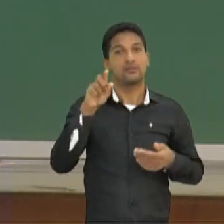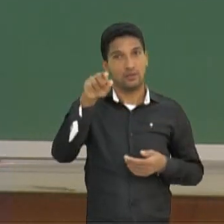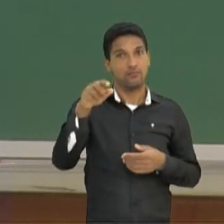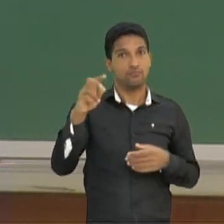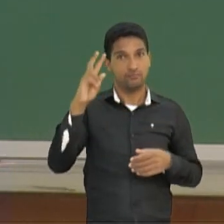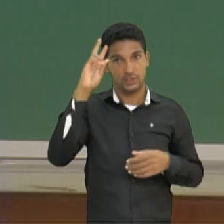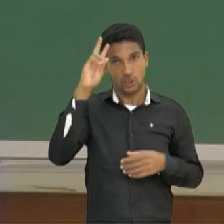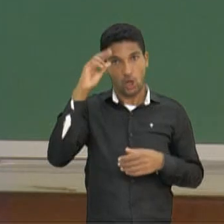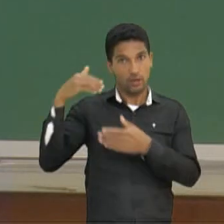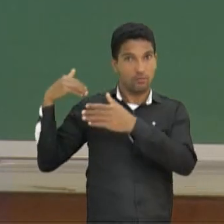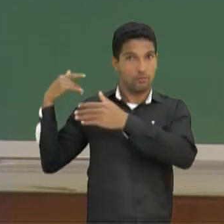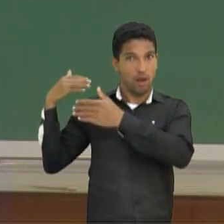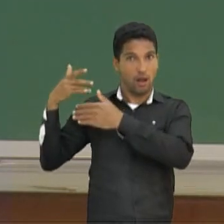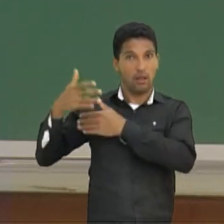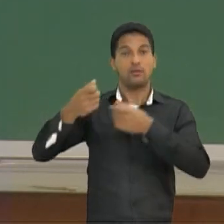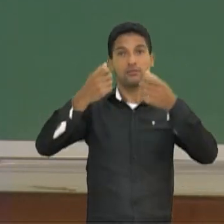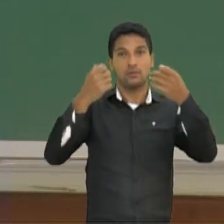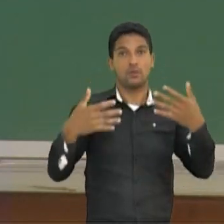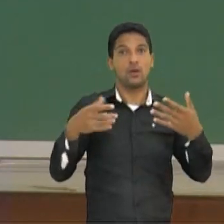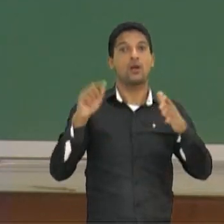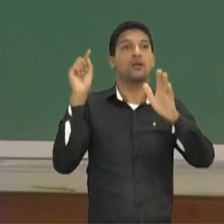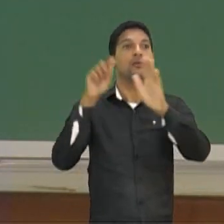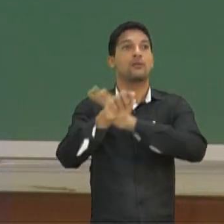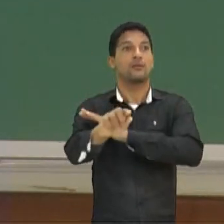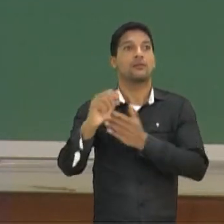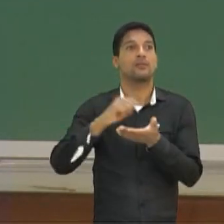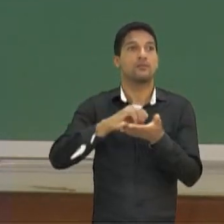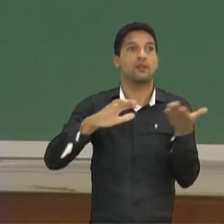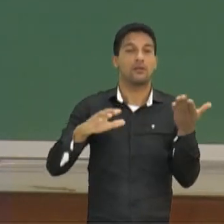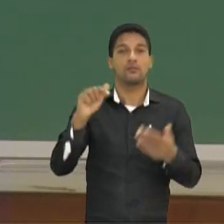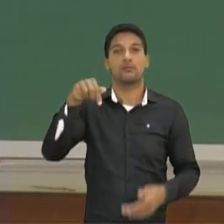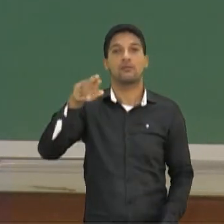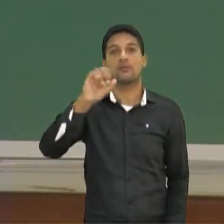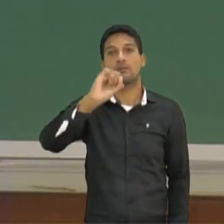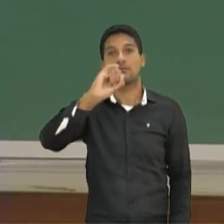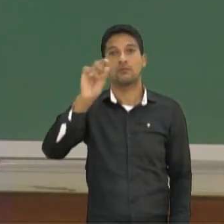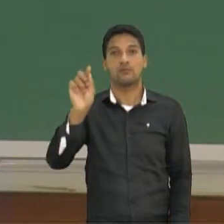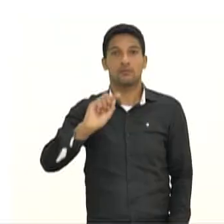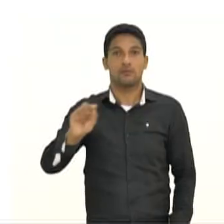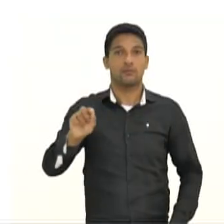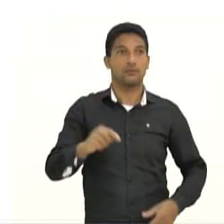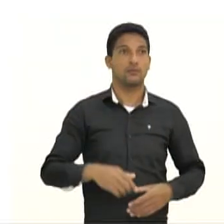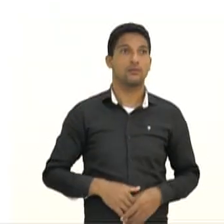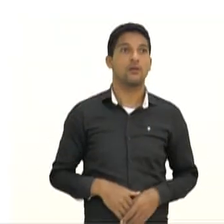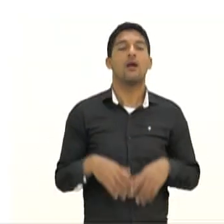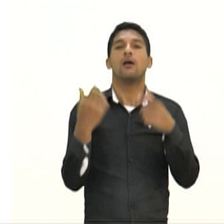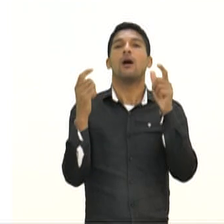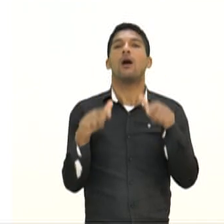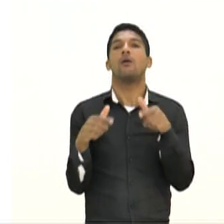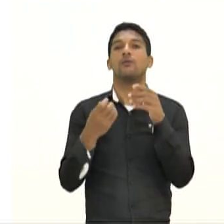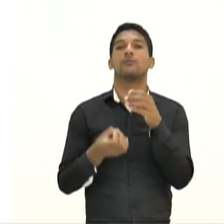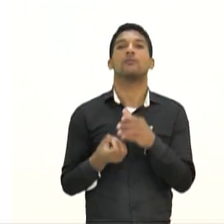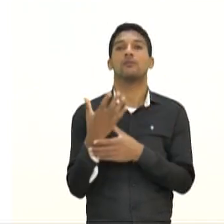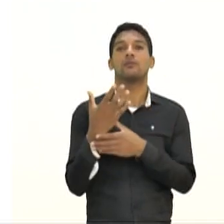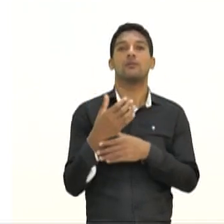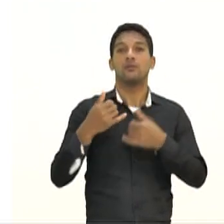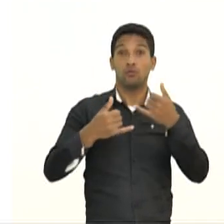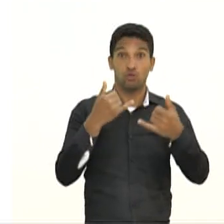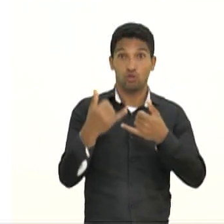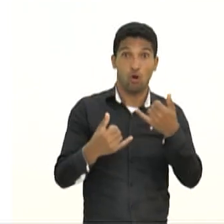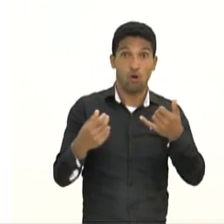teatrais. Temos nossa primeira atividade do dia que fala o seguinte, nosso quiz, né? Então, o quiz fala o quê? Onde foram criados os jogos